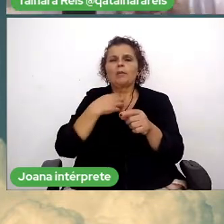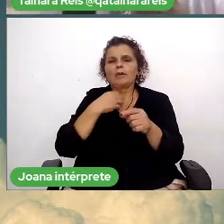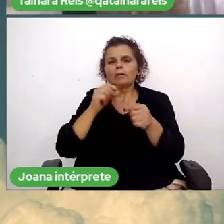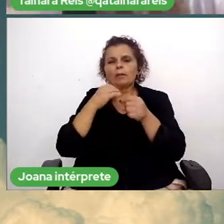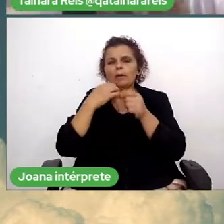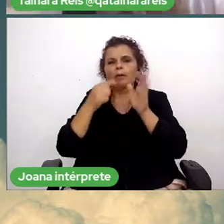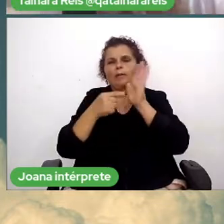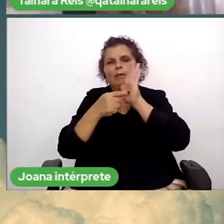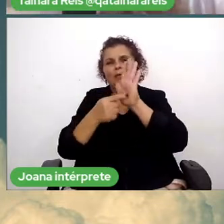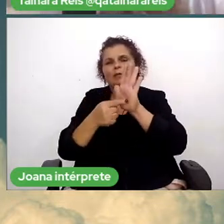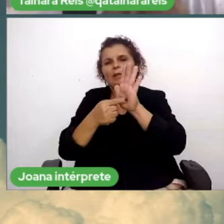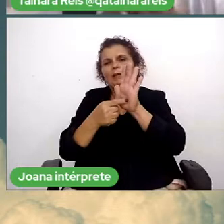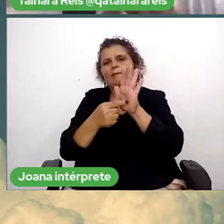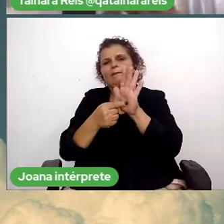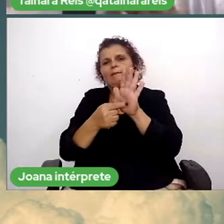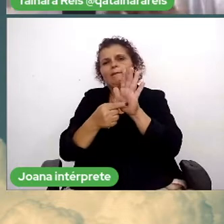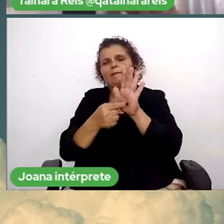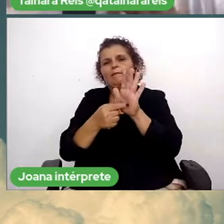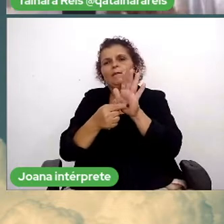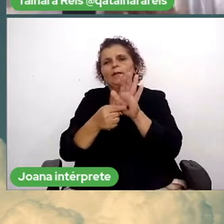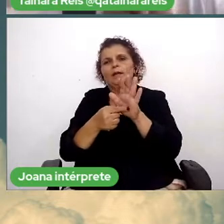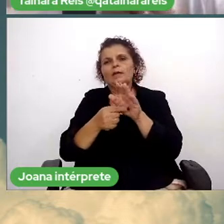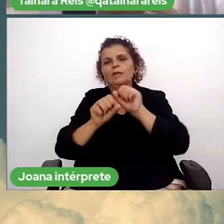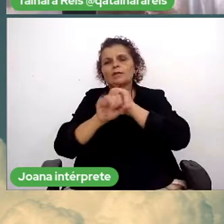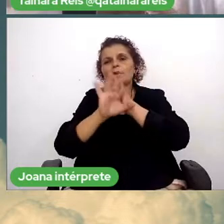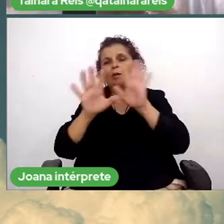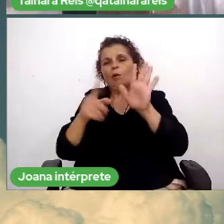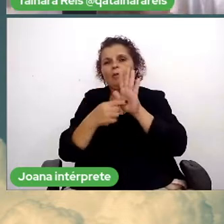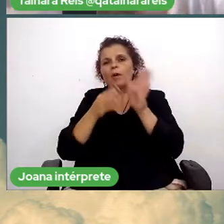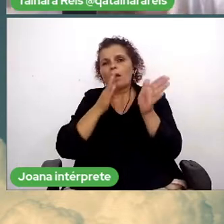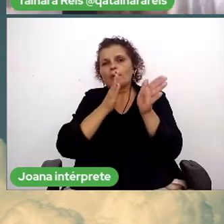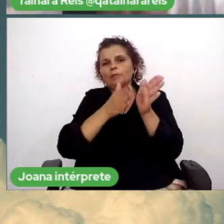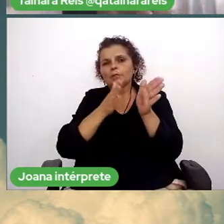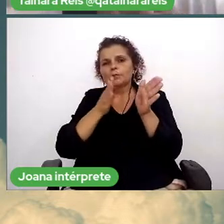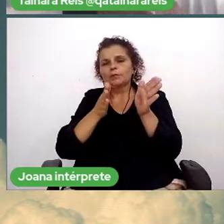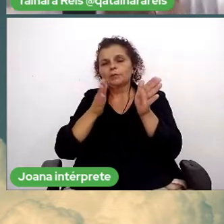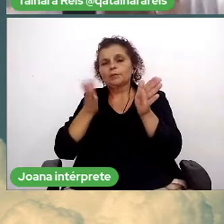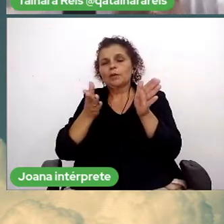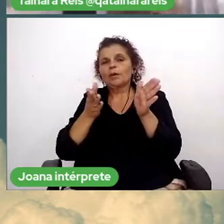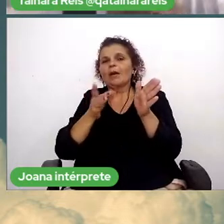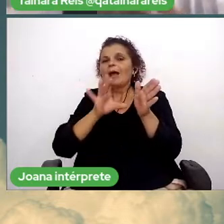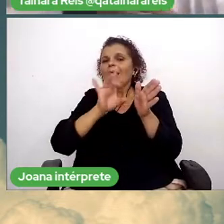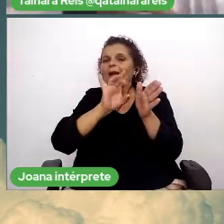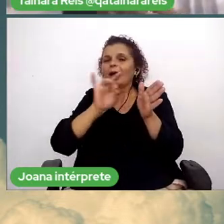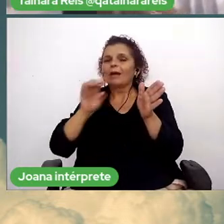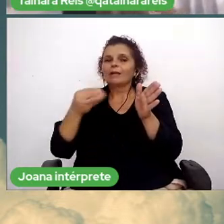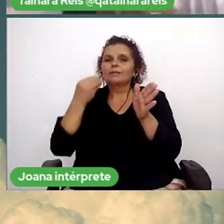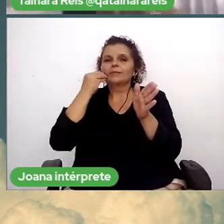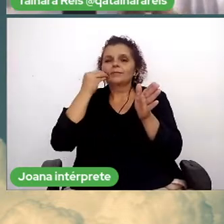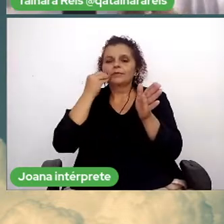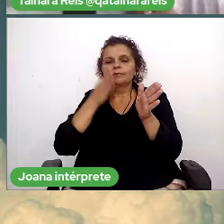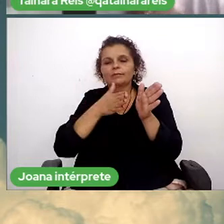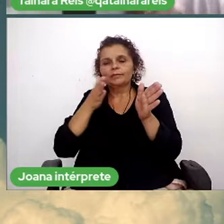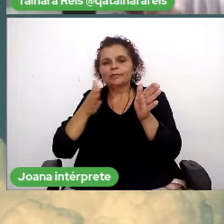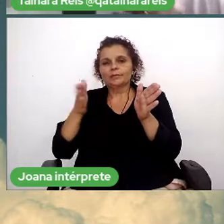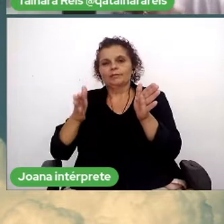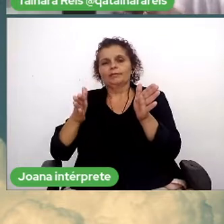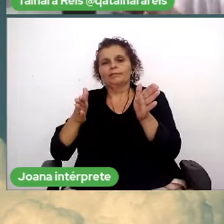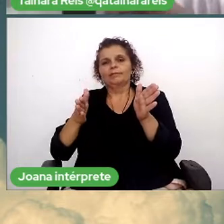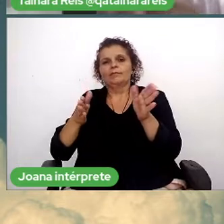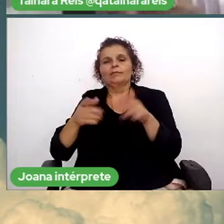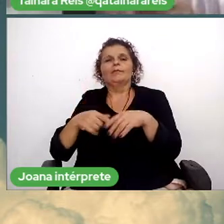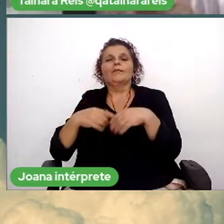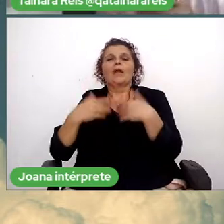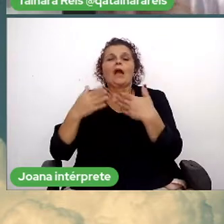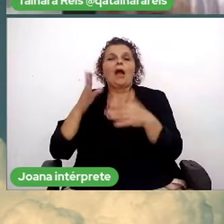mostrar, deixar claro quais são as etapas em que cada tarefa está naquele momento. E às vezes a